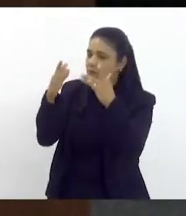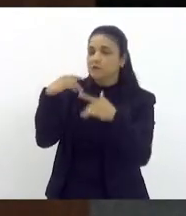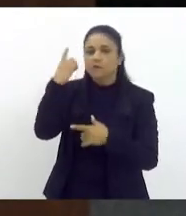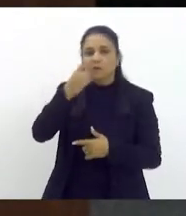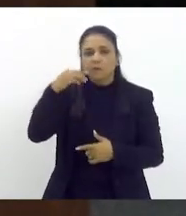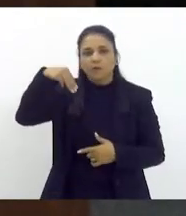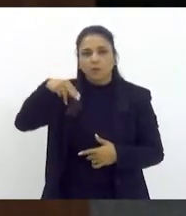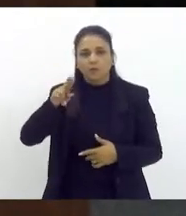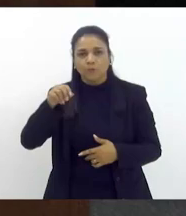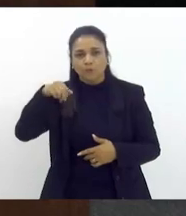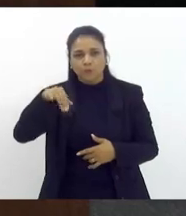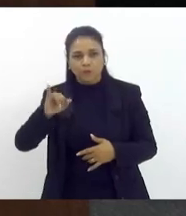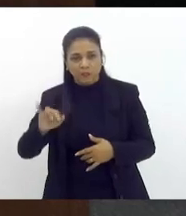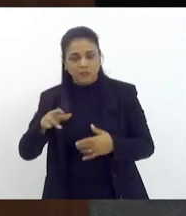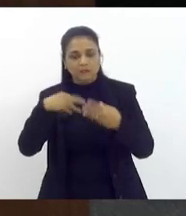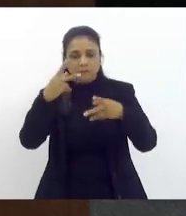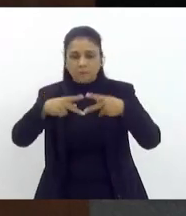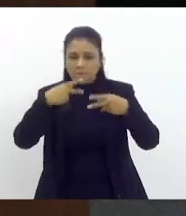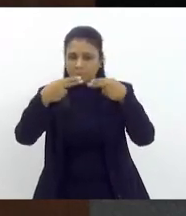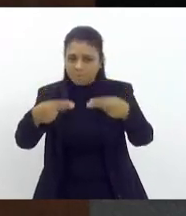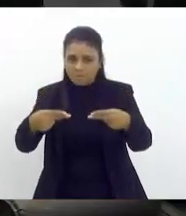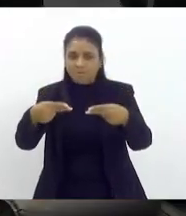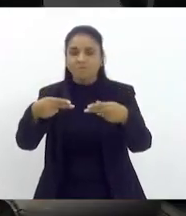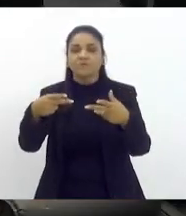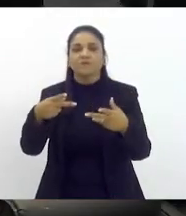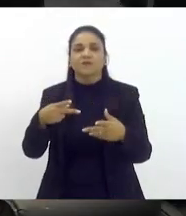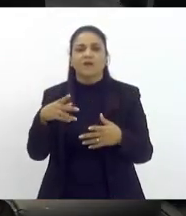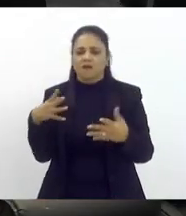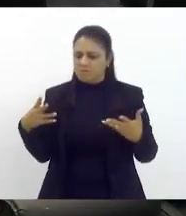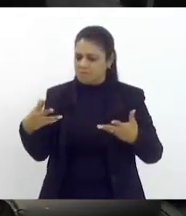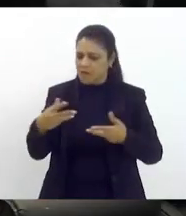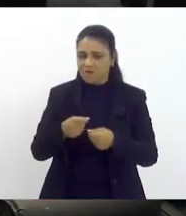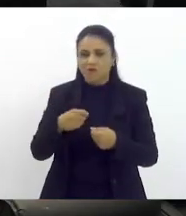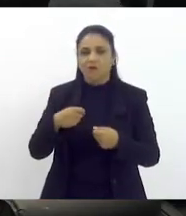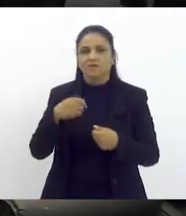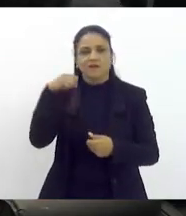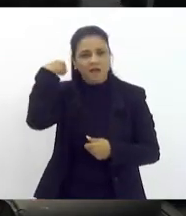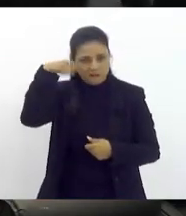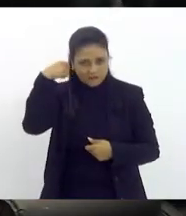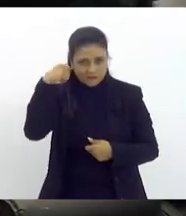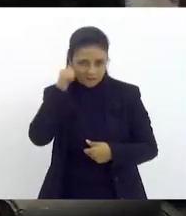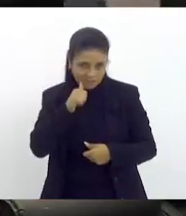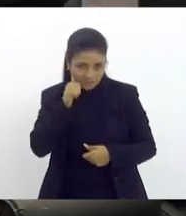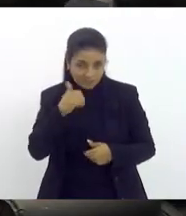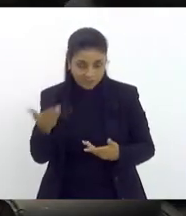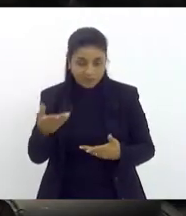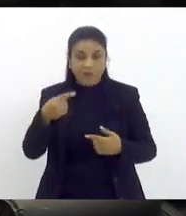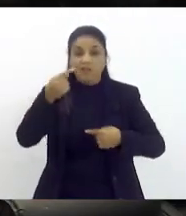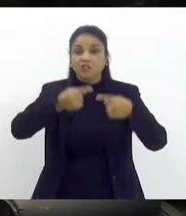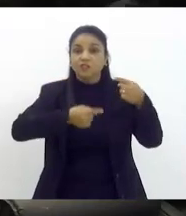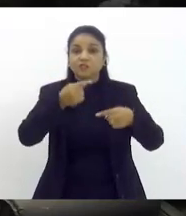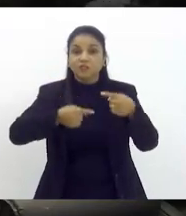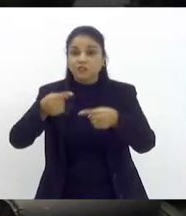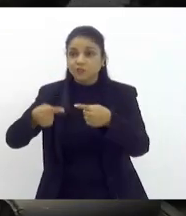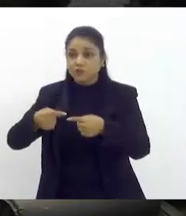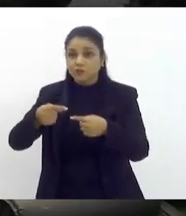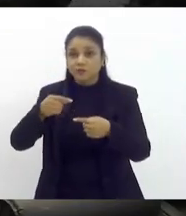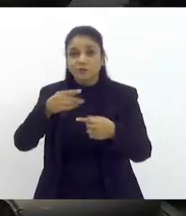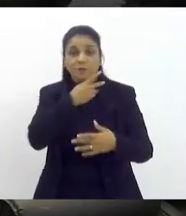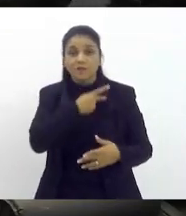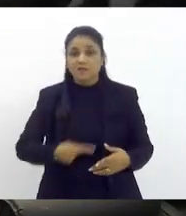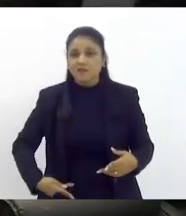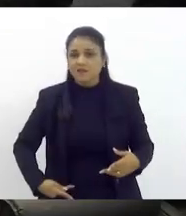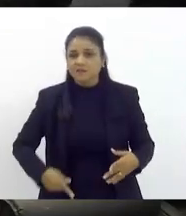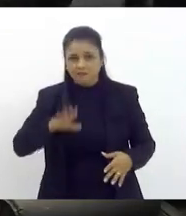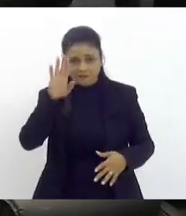entregue a tão brilhante atriz Presidente para discutir bem rapidamente é